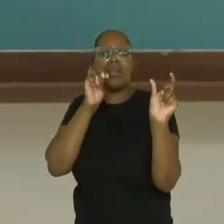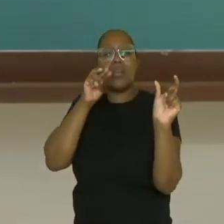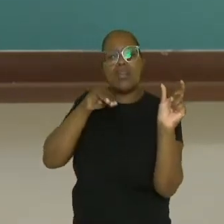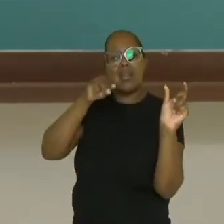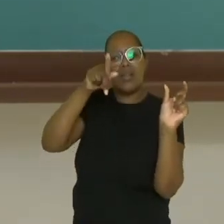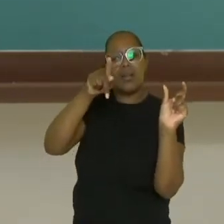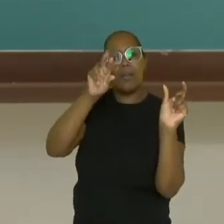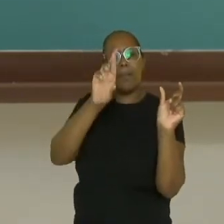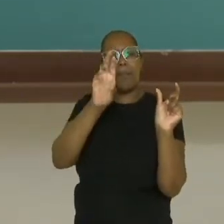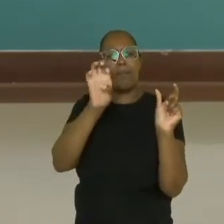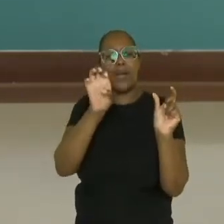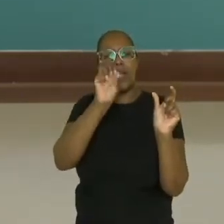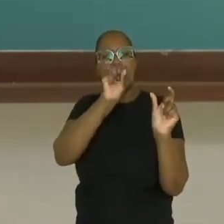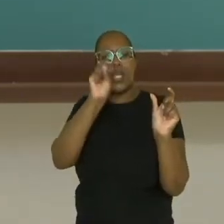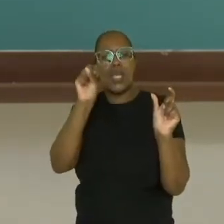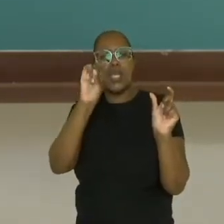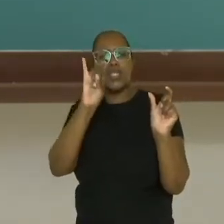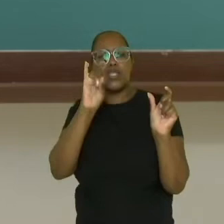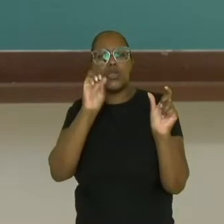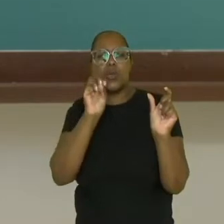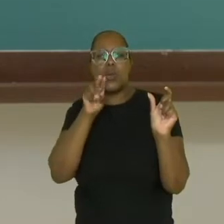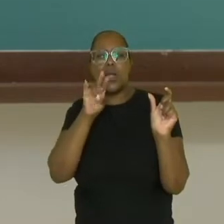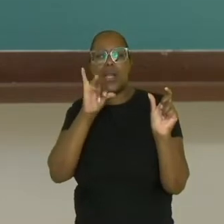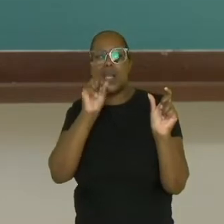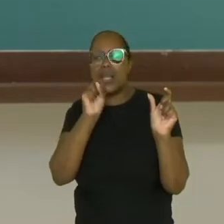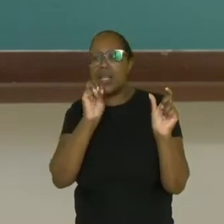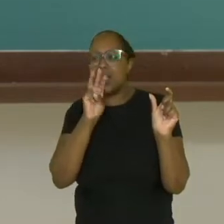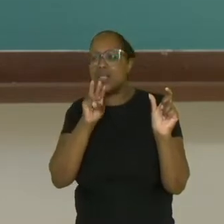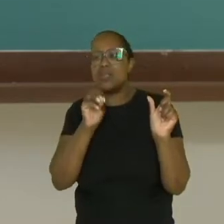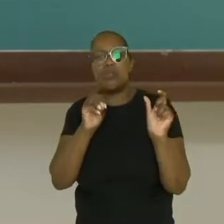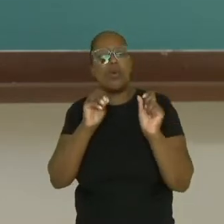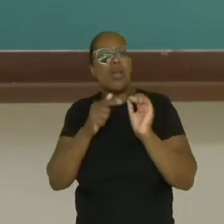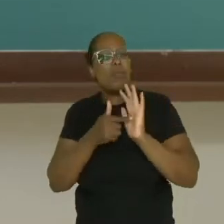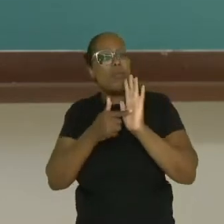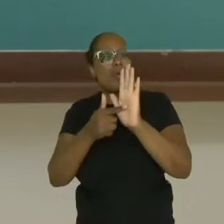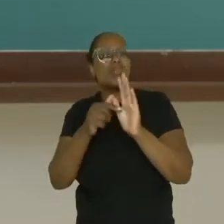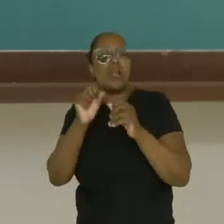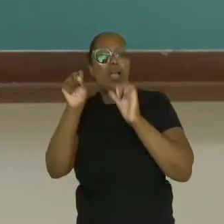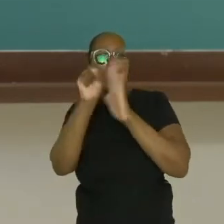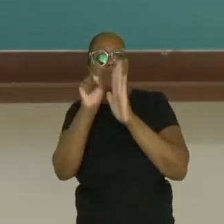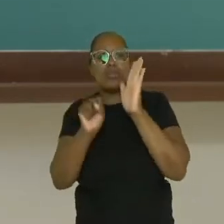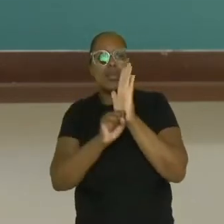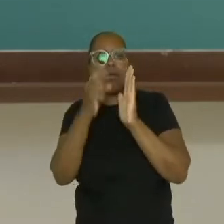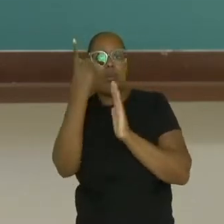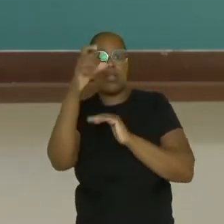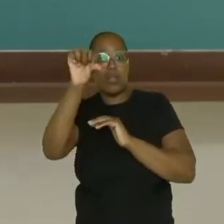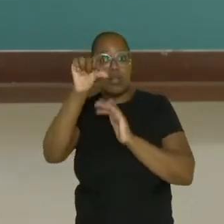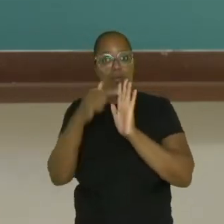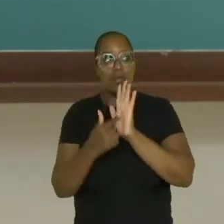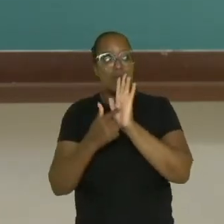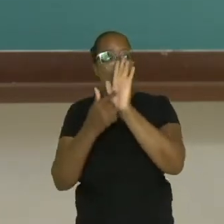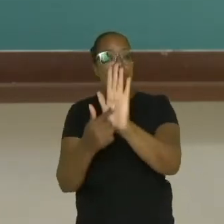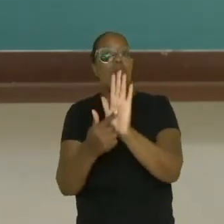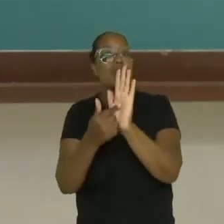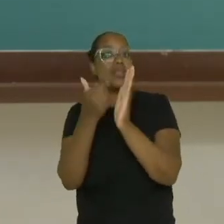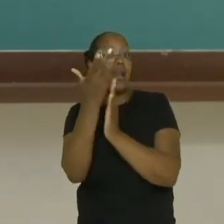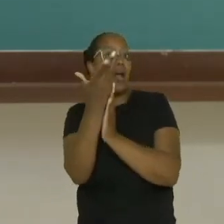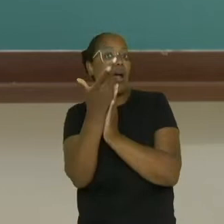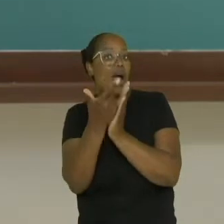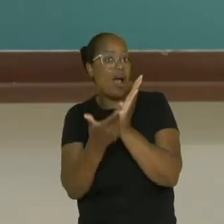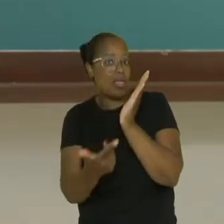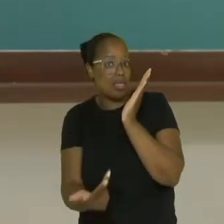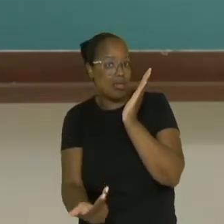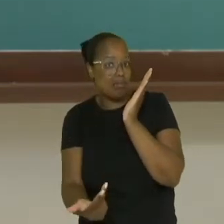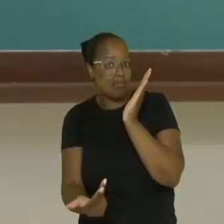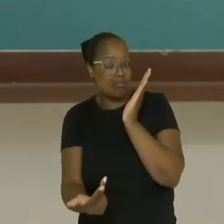movimento artístico que surge no final do século XIX, que ressignifica a arte. O impressionismo surge